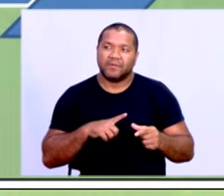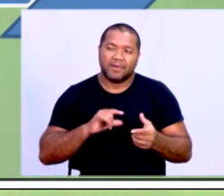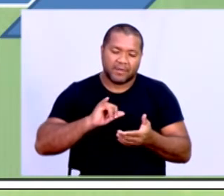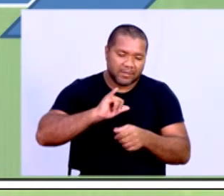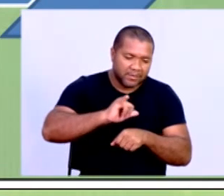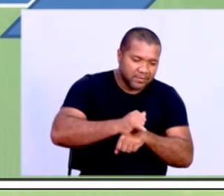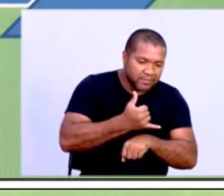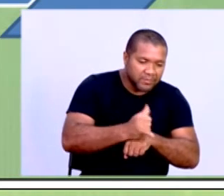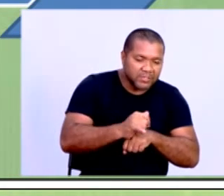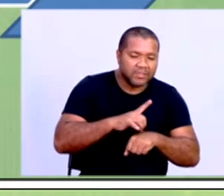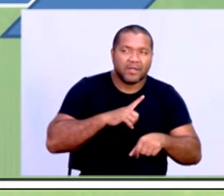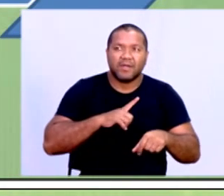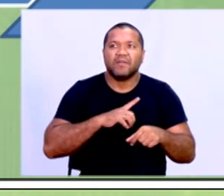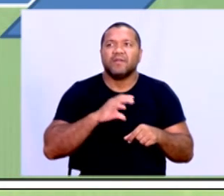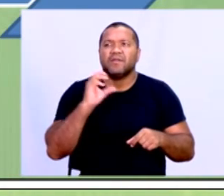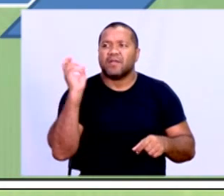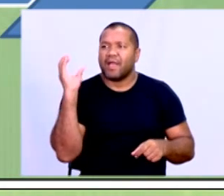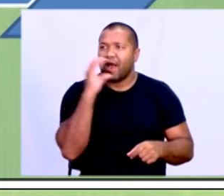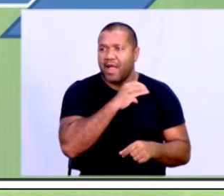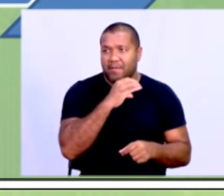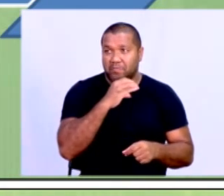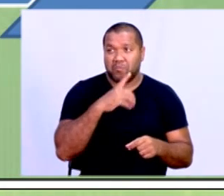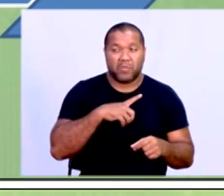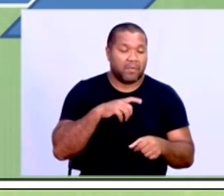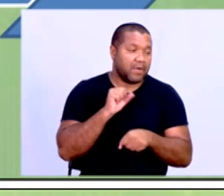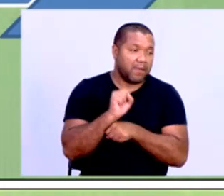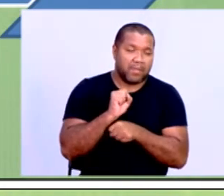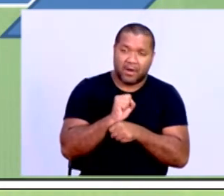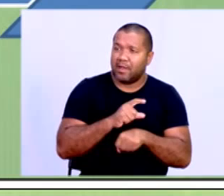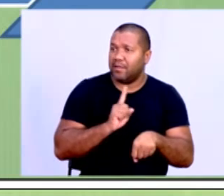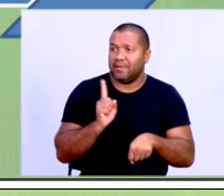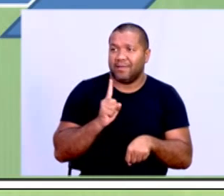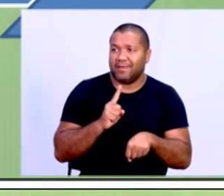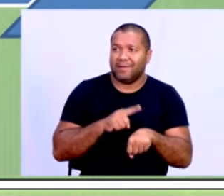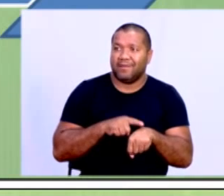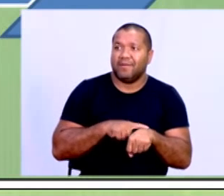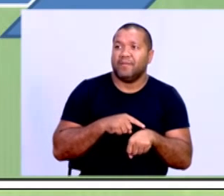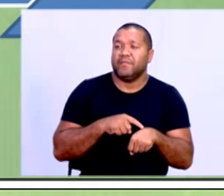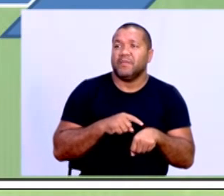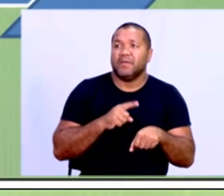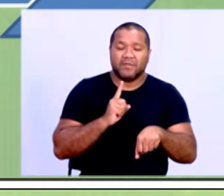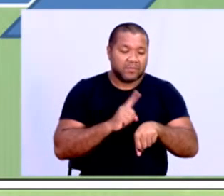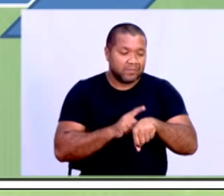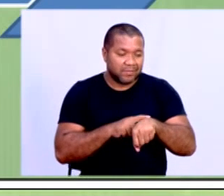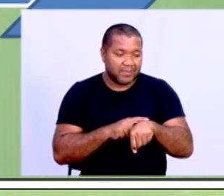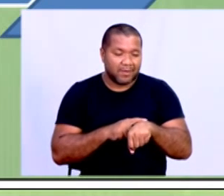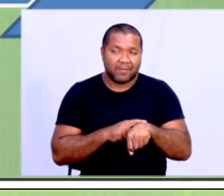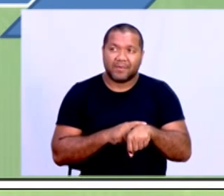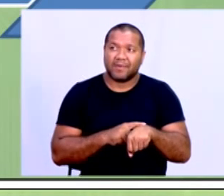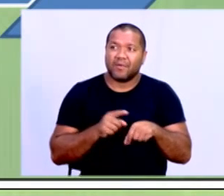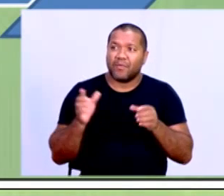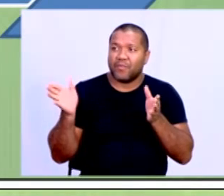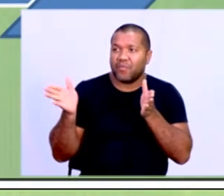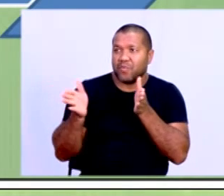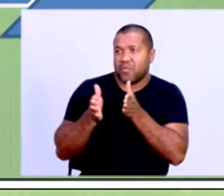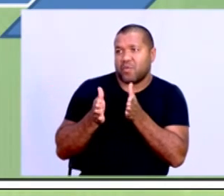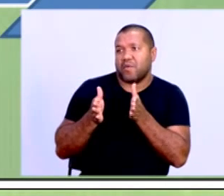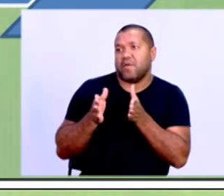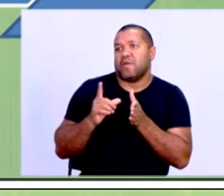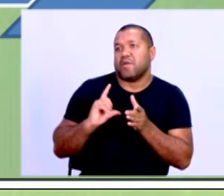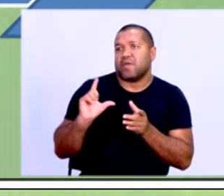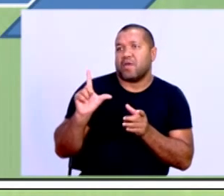projeto rápido, não é para ficar parado por muito tempo nele. São períodos de tempo em que alguns itens selecionados